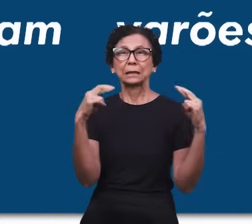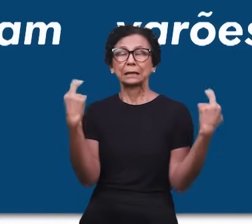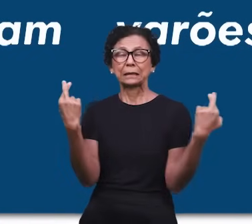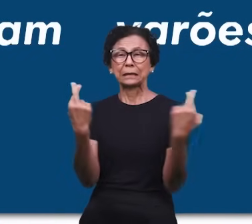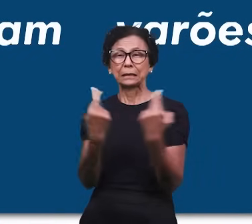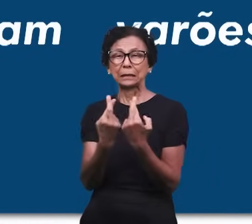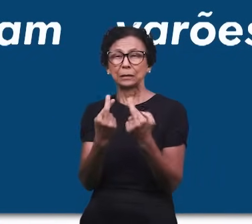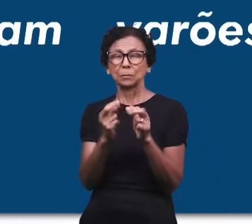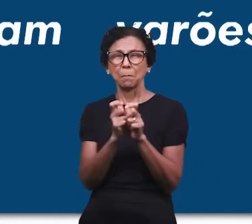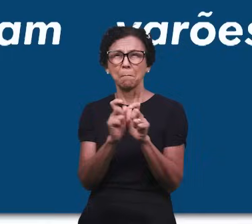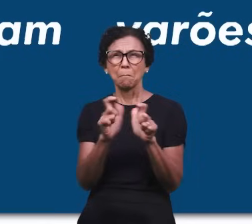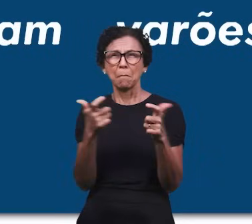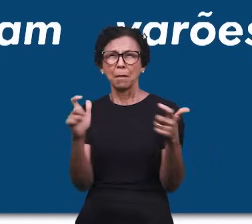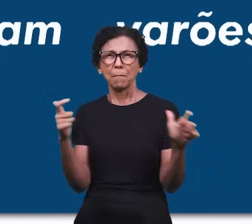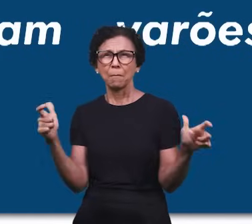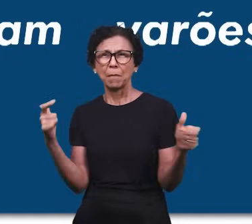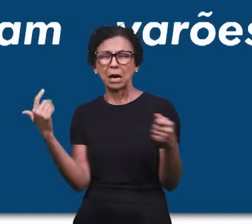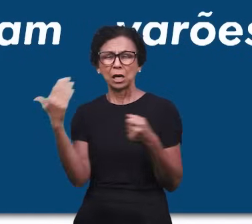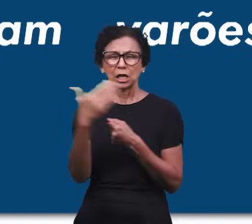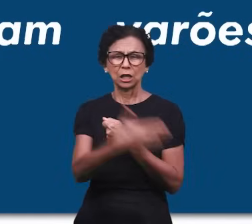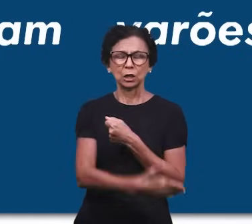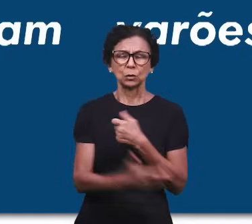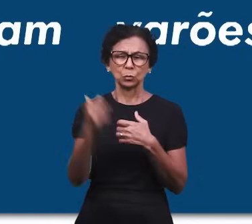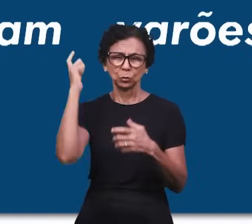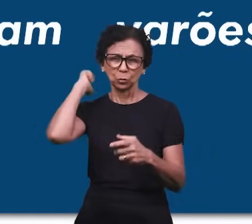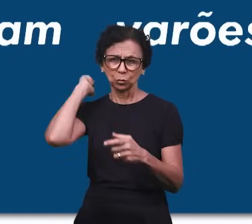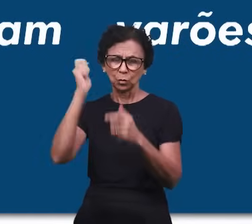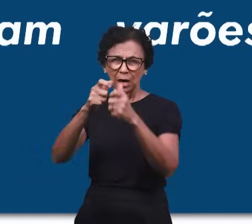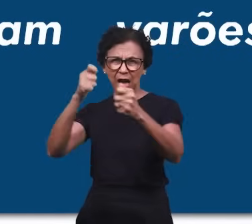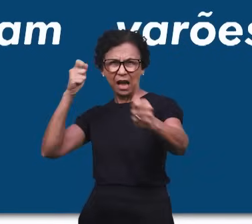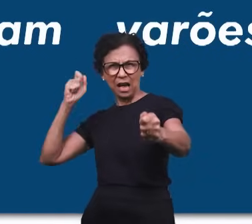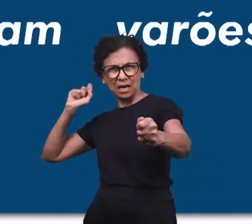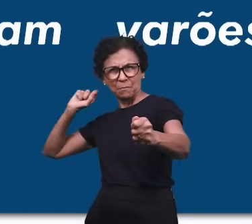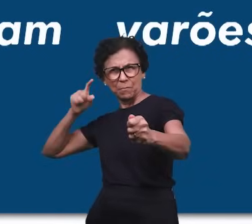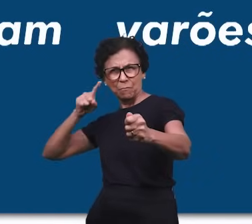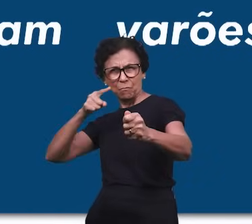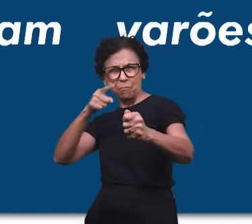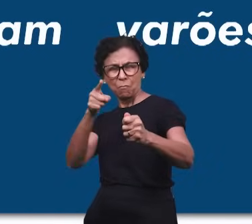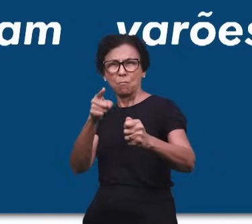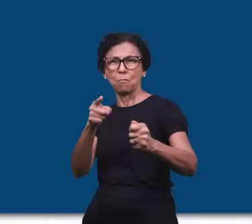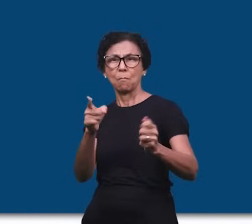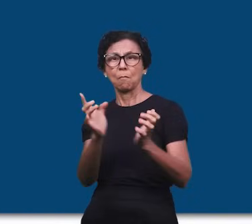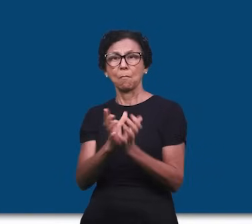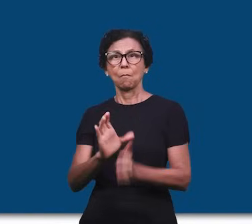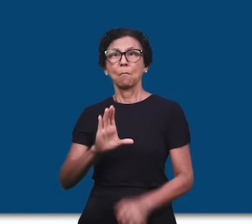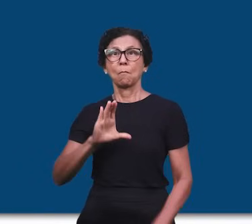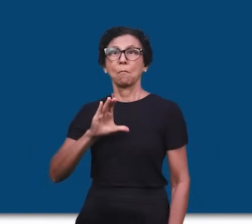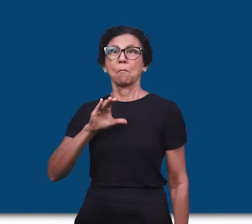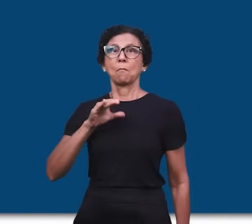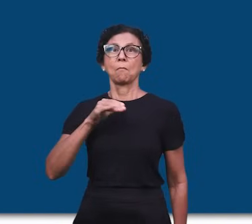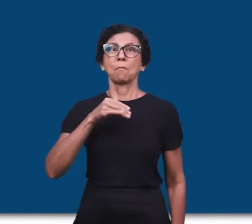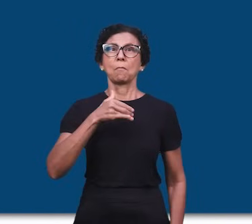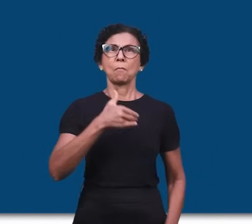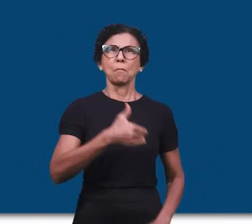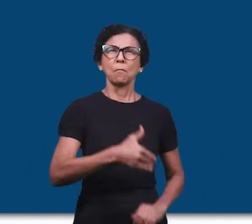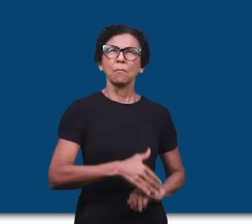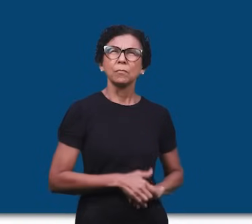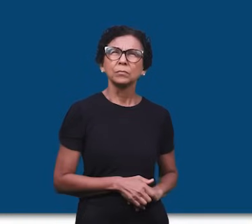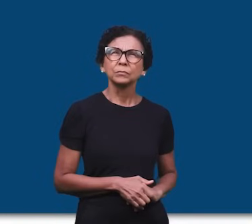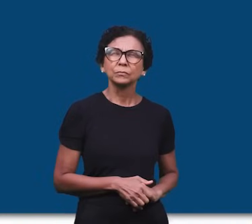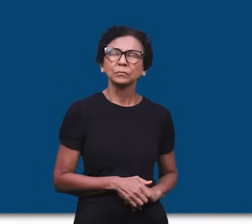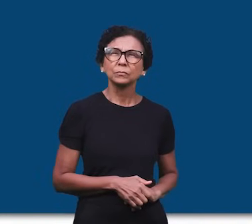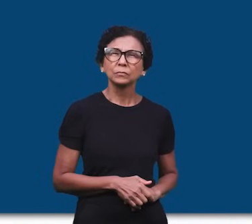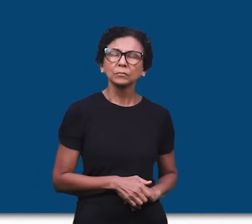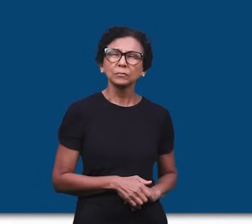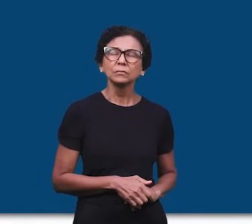Benjamim que traziam escudo e atiravam de arco. Todos estes eram varões valentes. E Zer Etíope